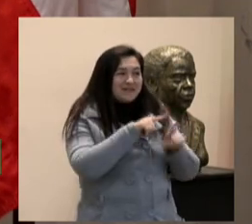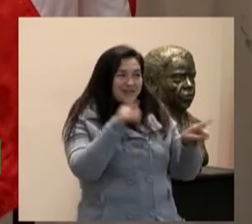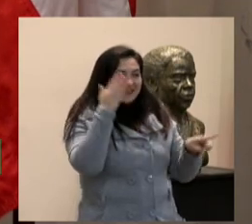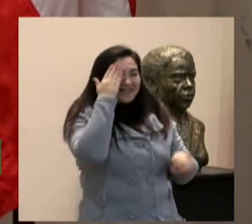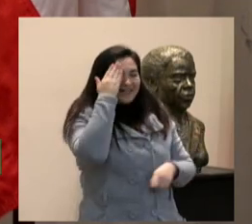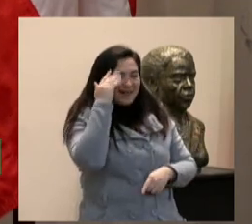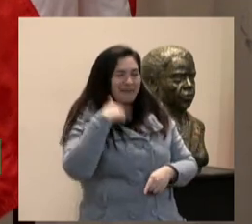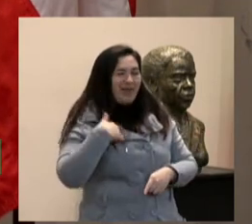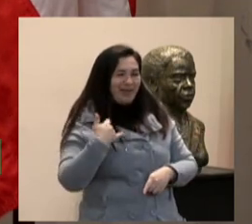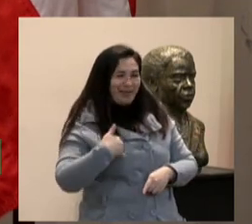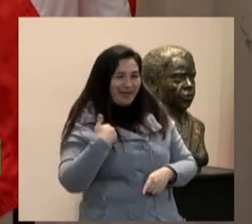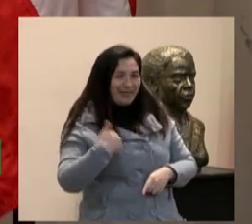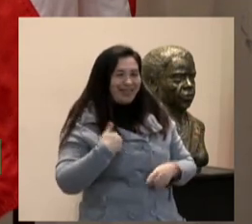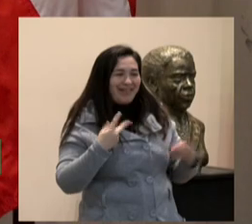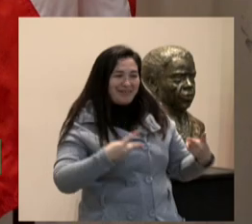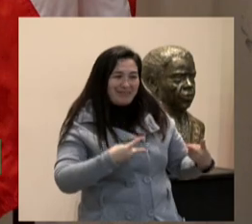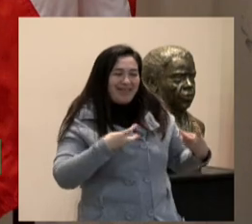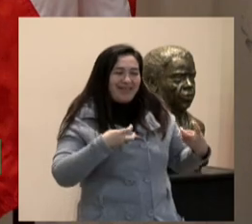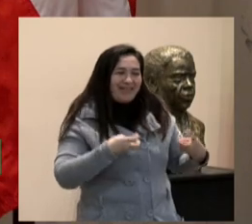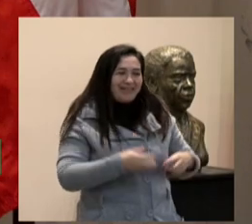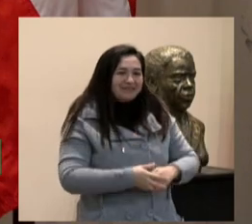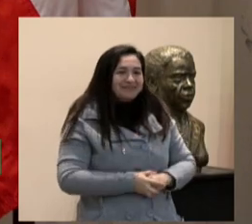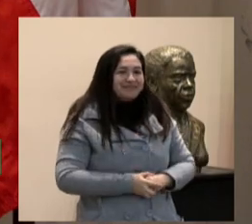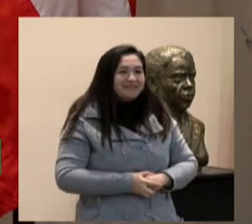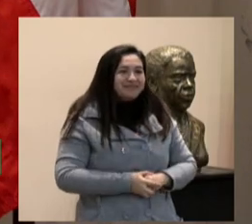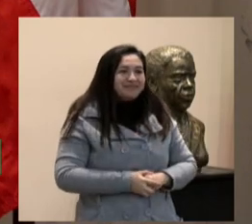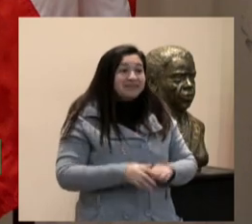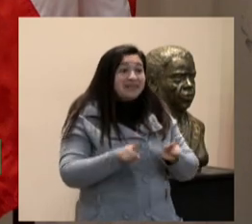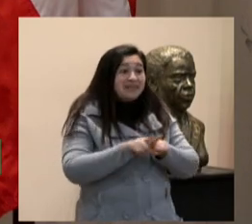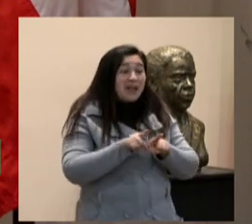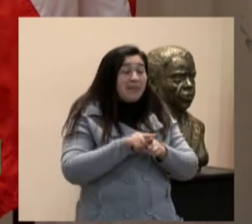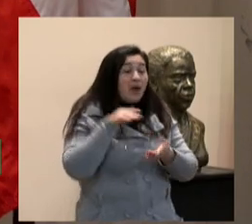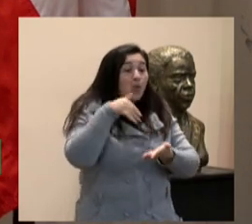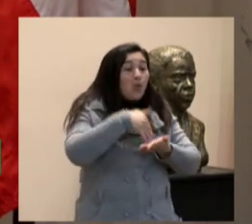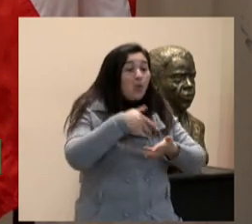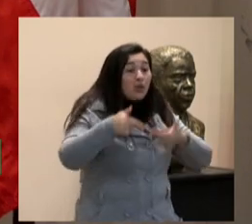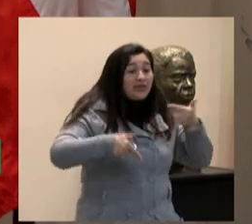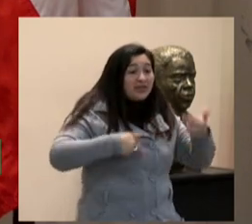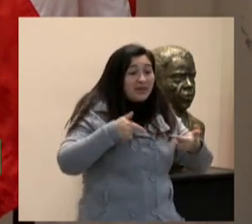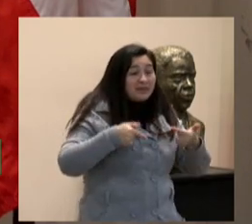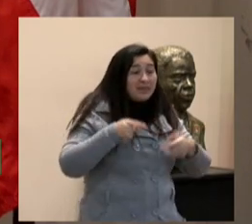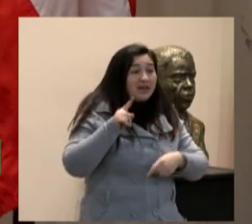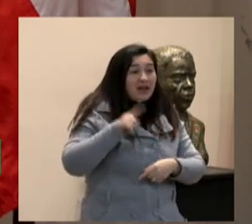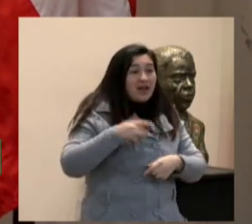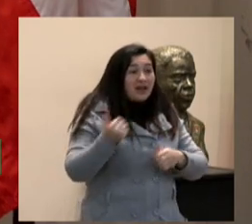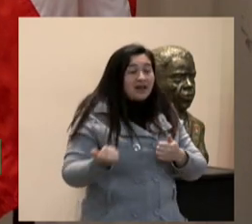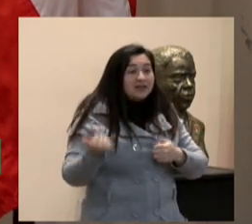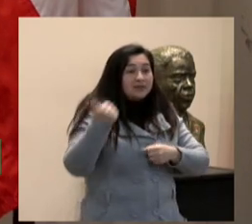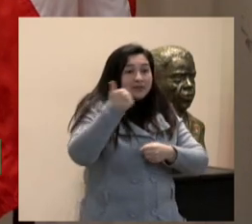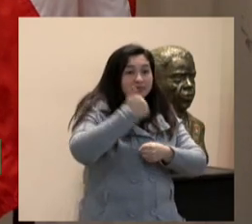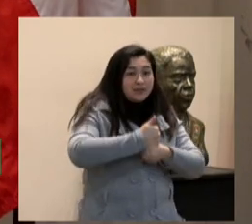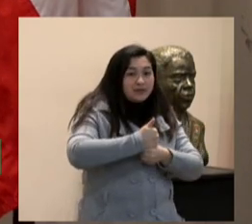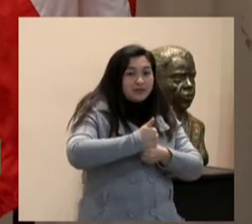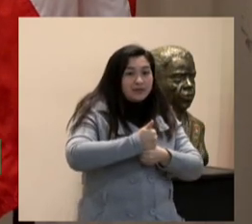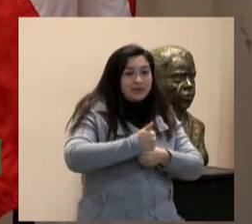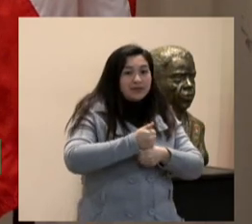é? E também trabalhei, a última vez que eu trabalhei foi como substituta na Universidade